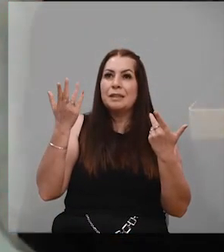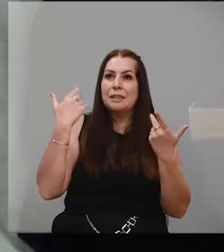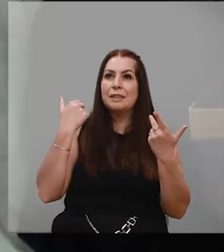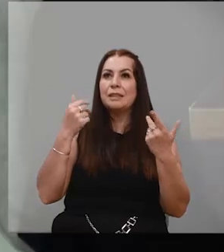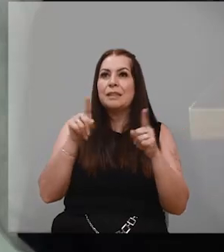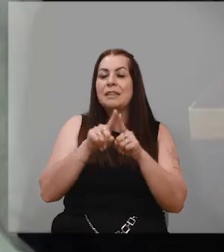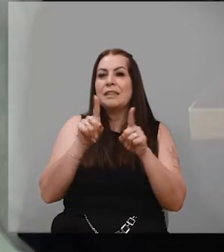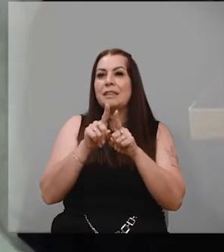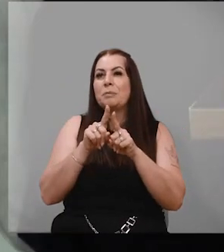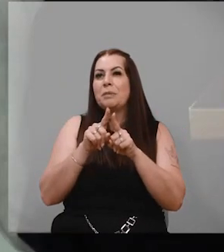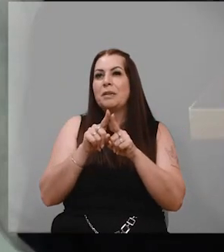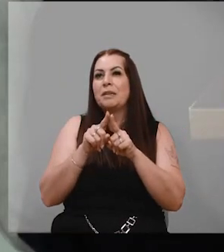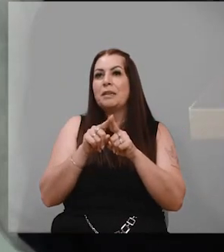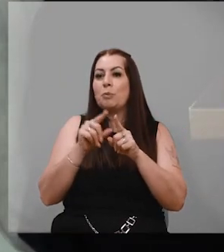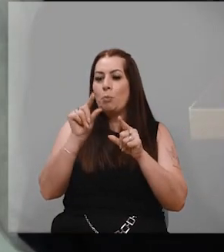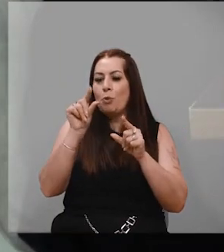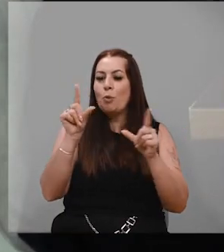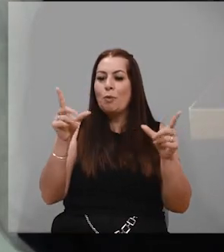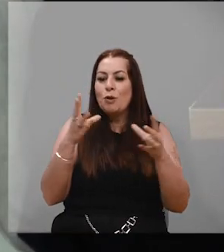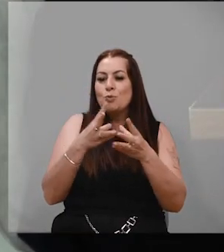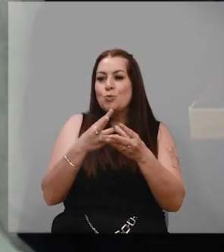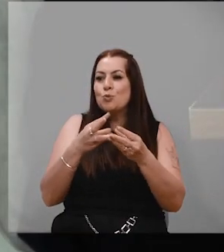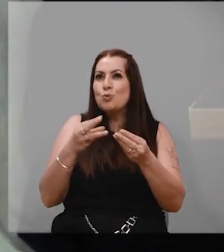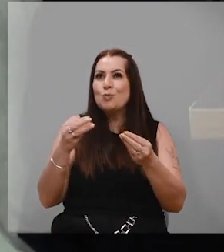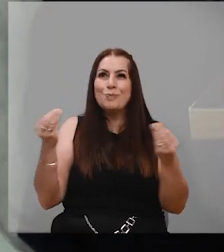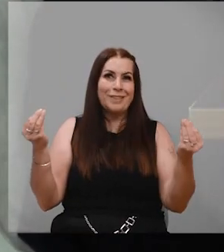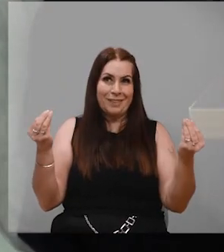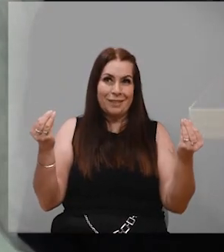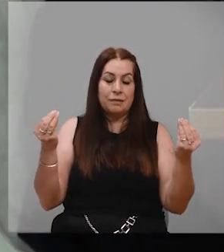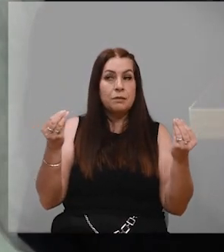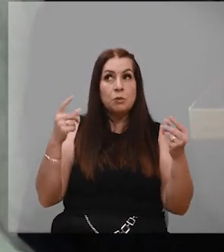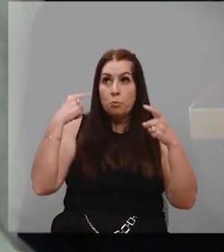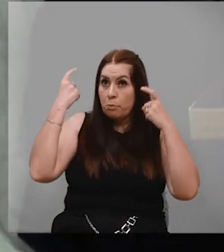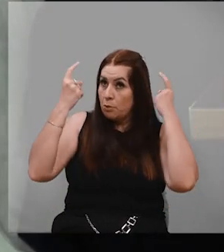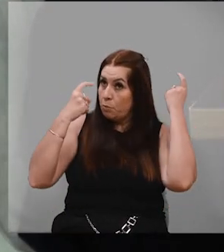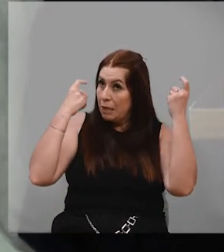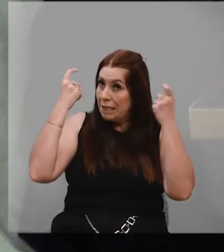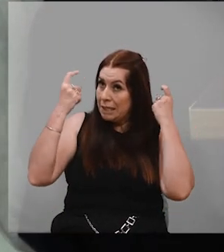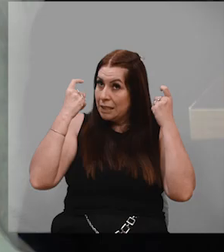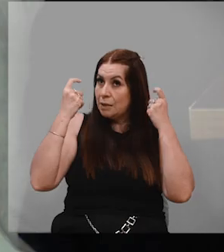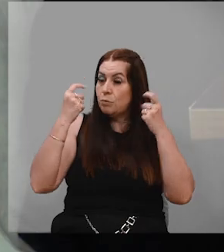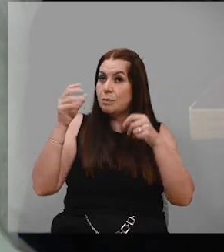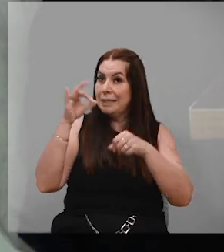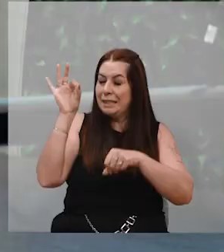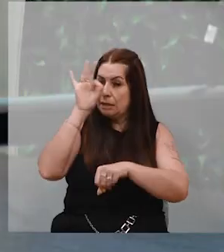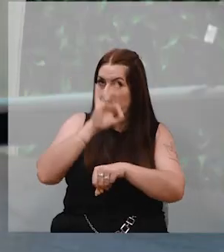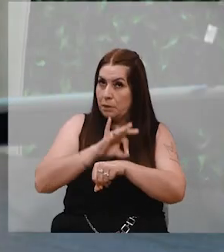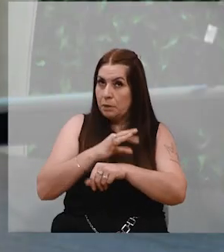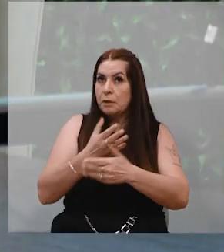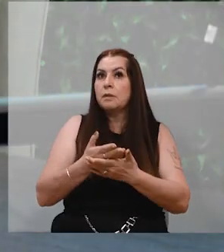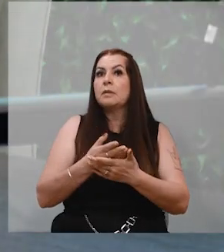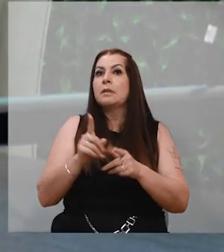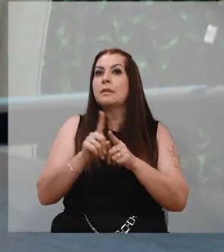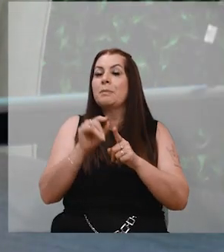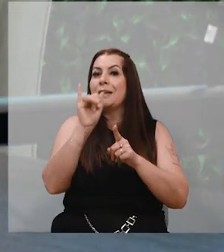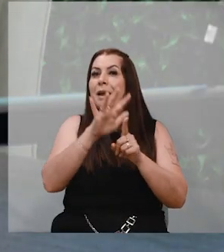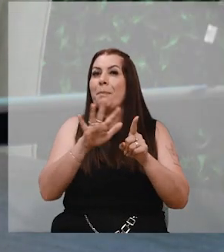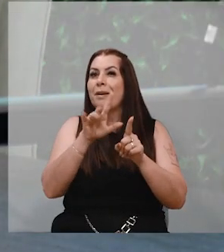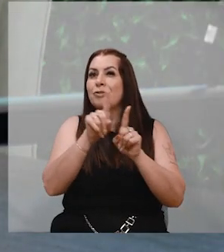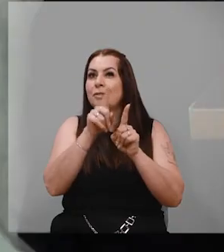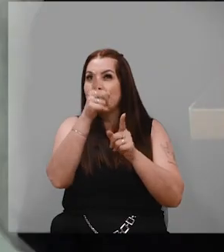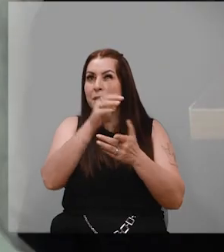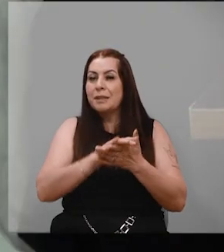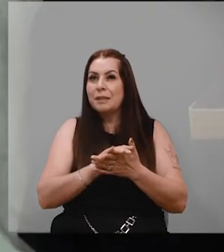anfíbios que a gente percebe que aos poucos vão sumindo, né? Então tem toda uma preocupação também com essa questão das abelhas, né? E aí tem imagens,